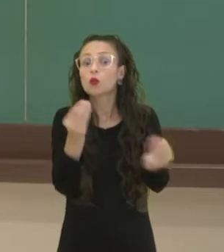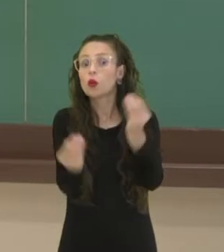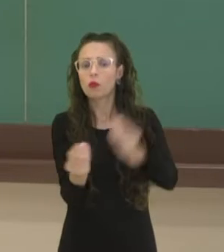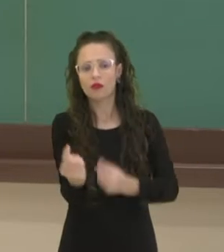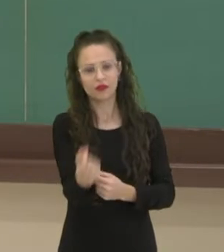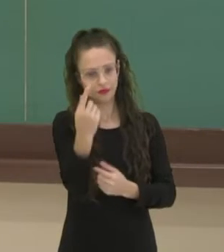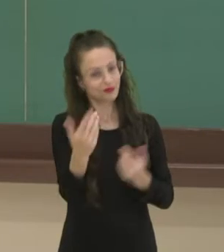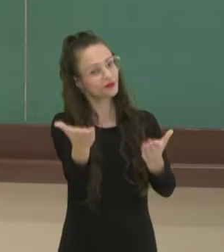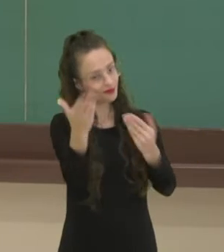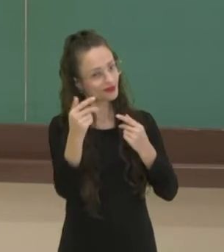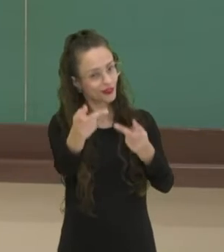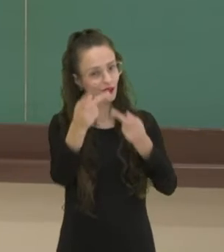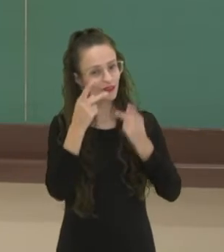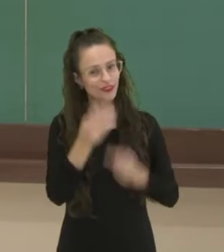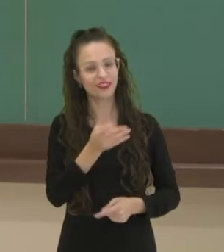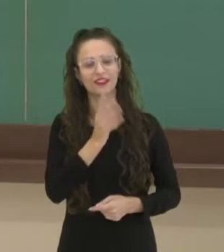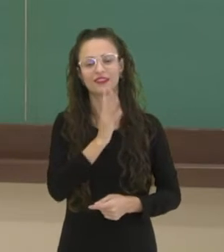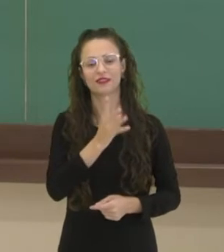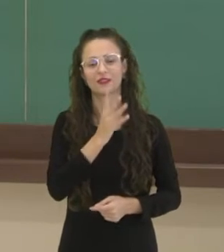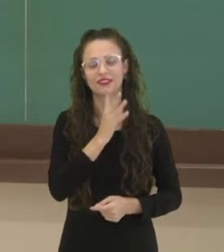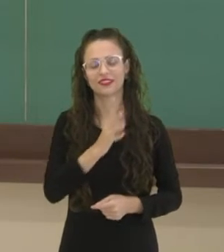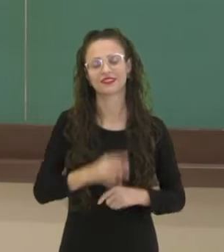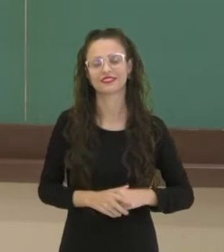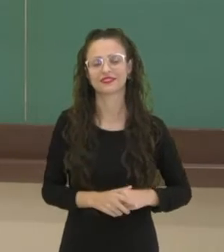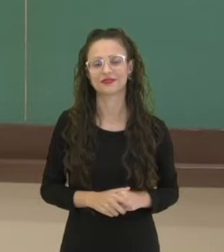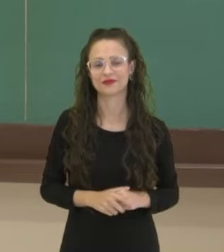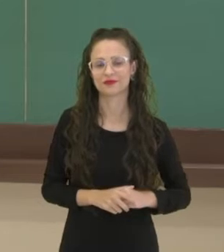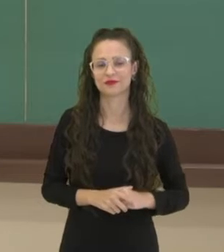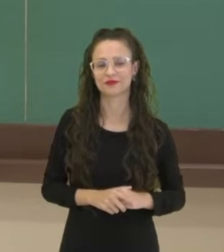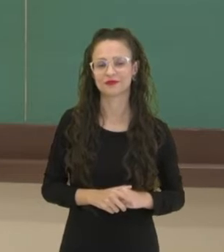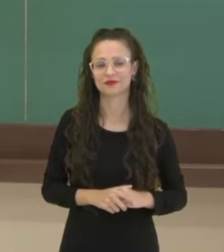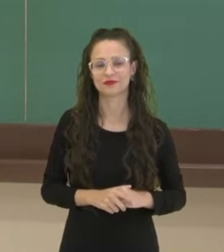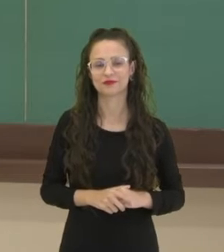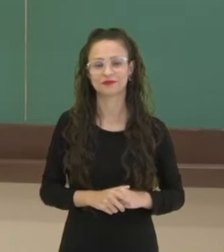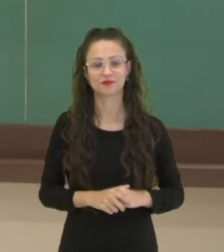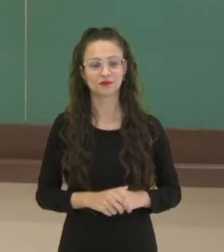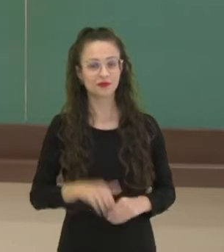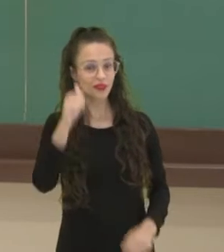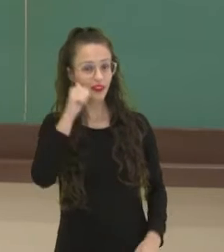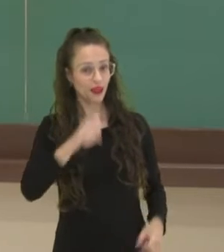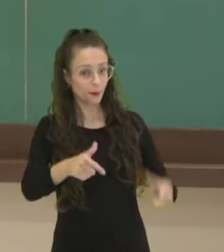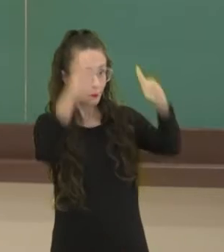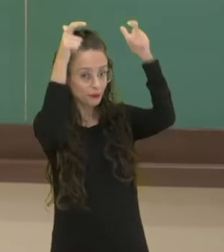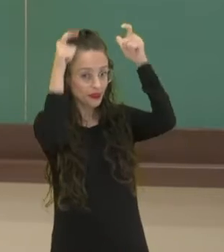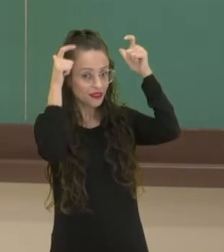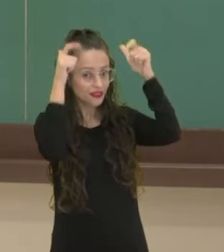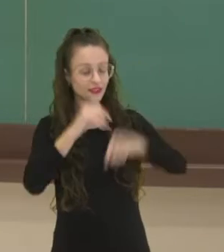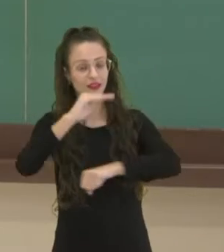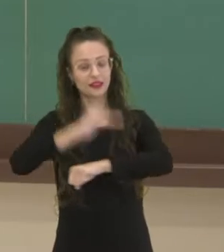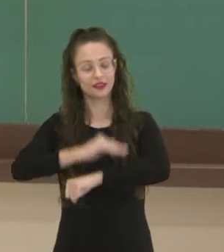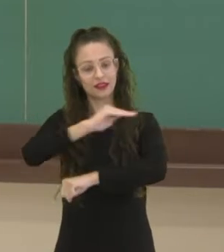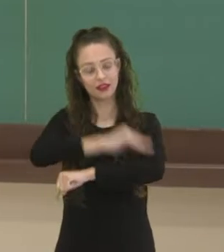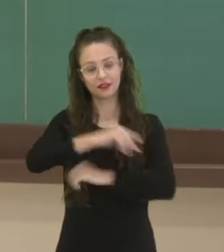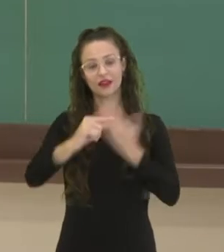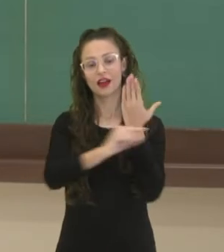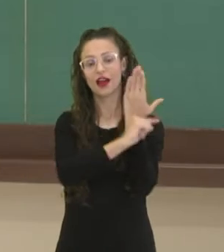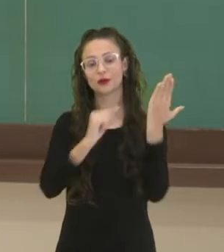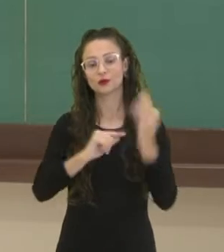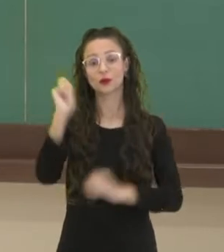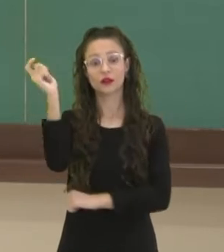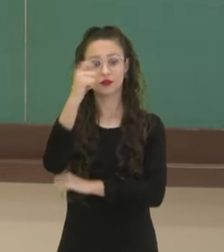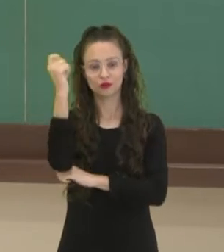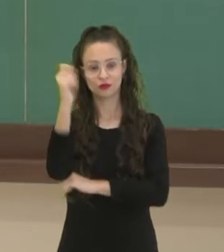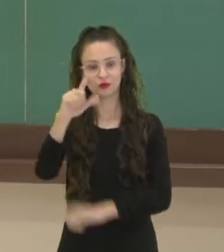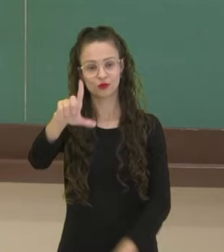Te convido a conhecer A Princesa e a Rã, do autor gaúcho Luiz Fernando